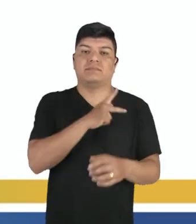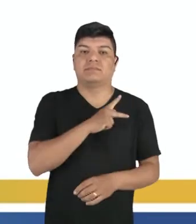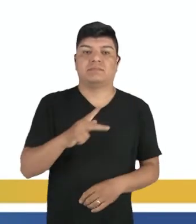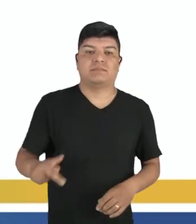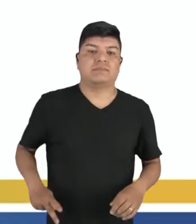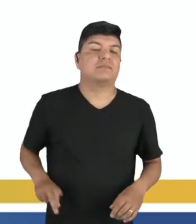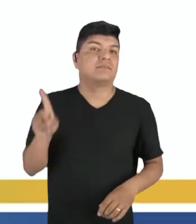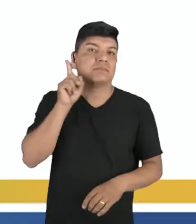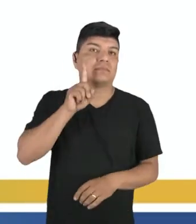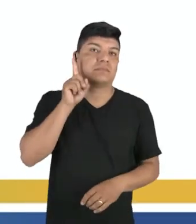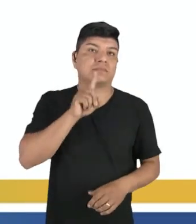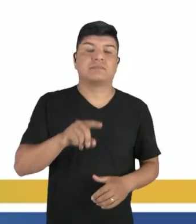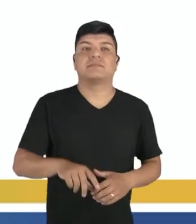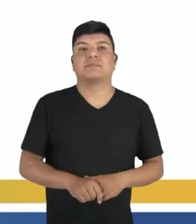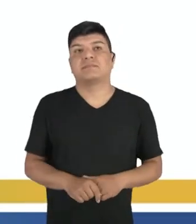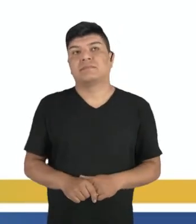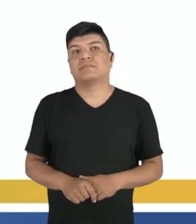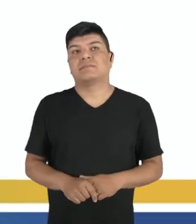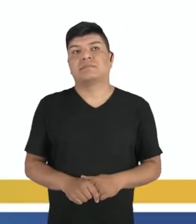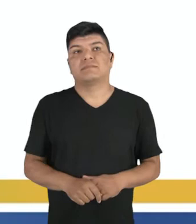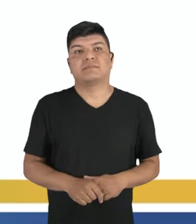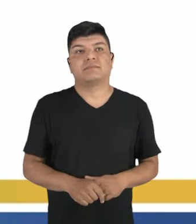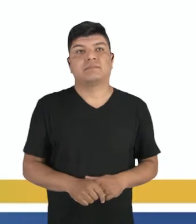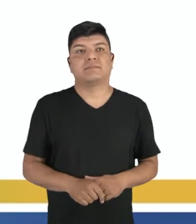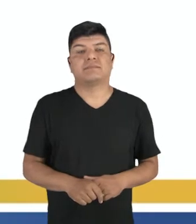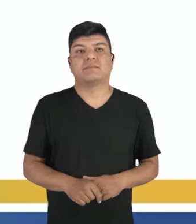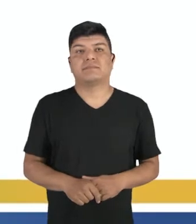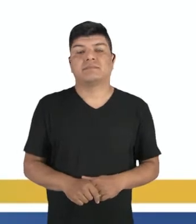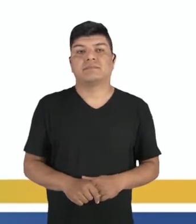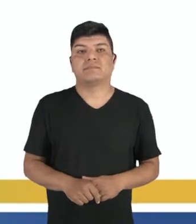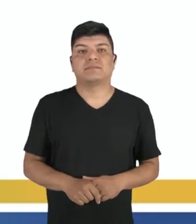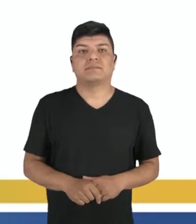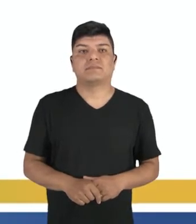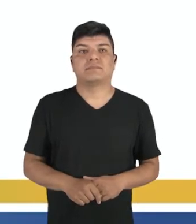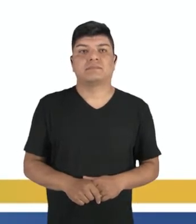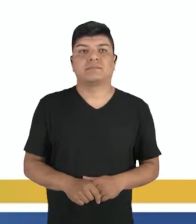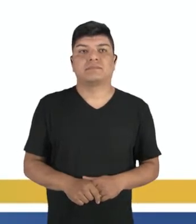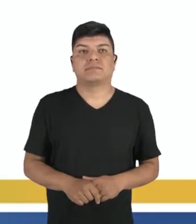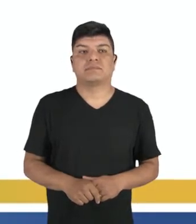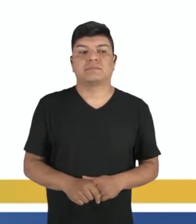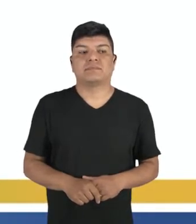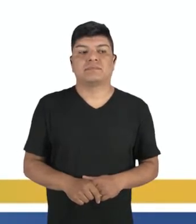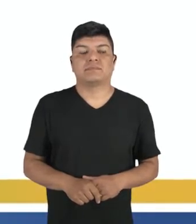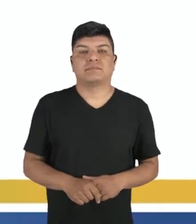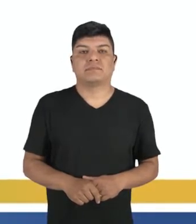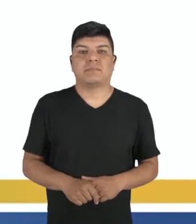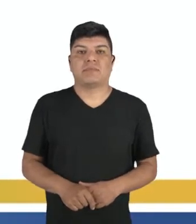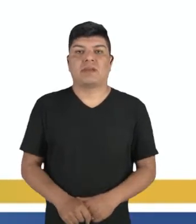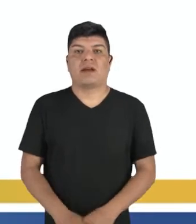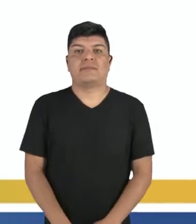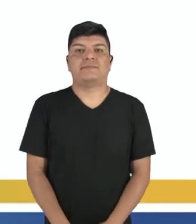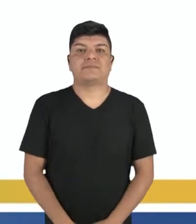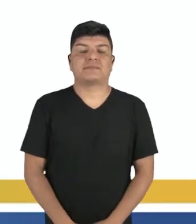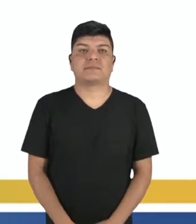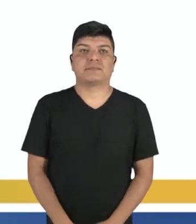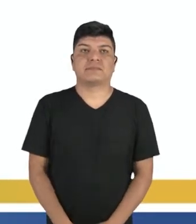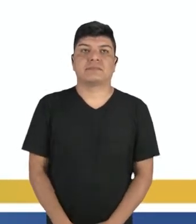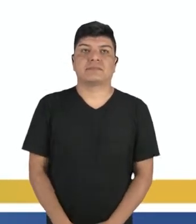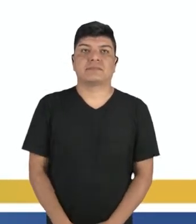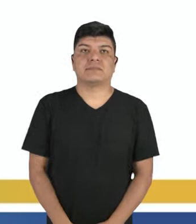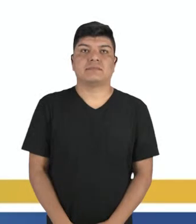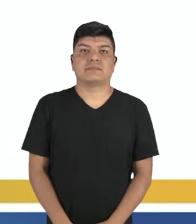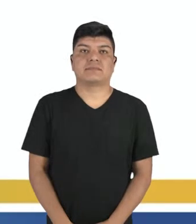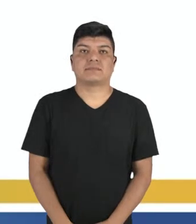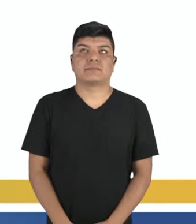Estados Unidos. La cantante y actriz Jennifer López ha usado español en la ceremonia de investidura del flamante presidente de